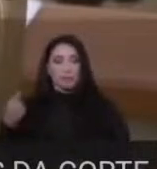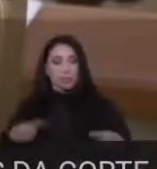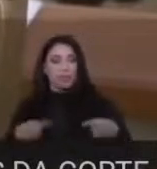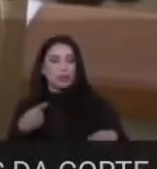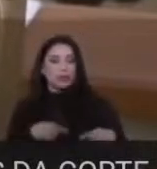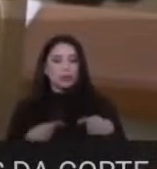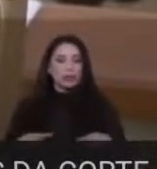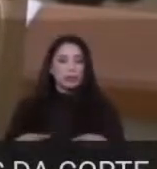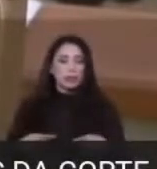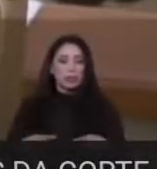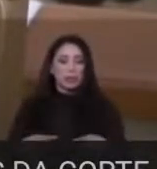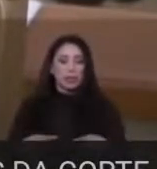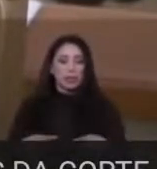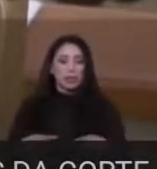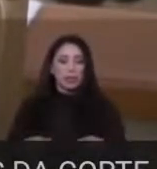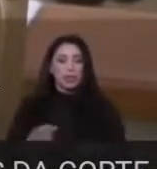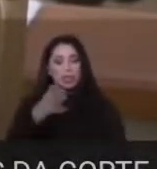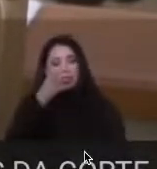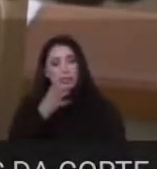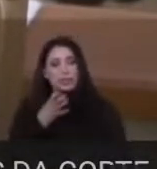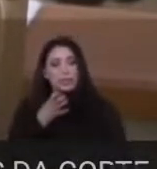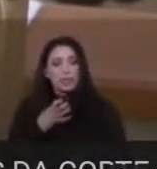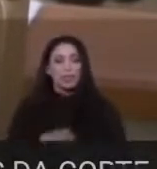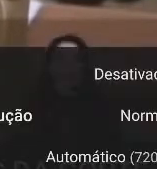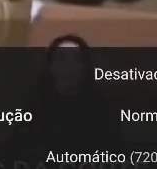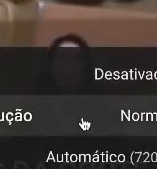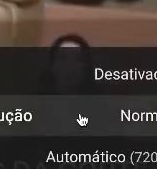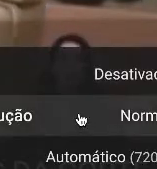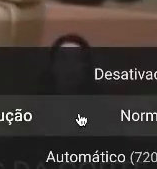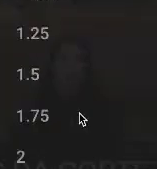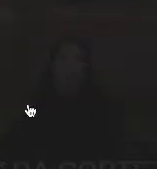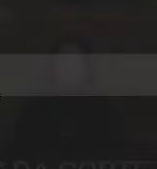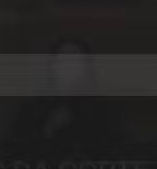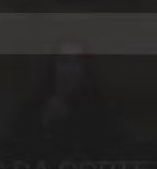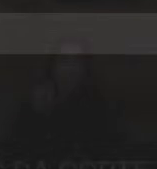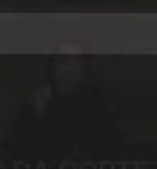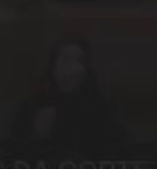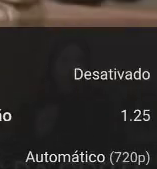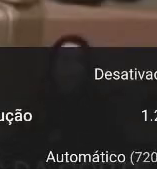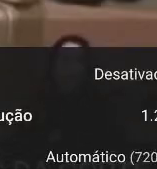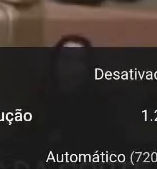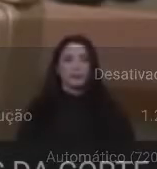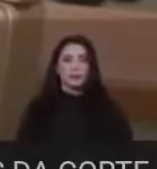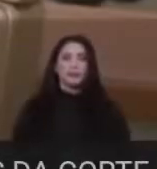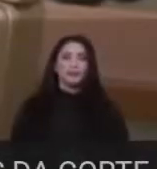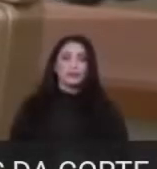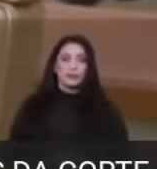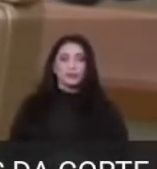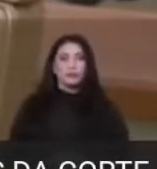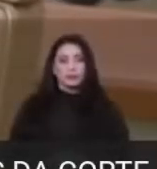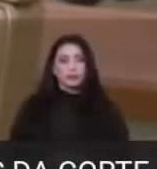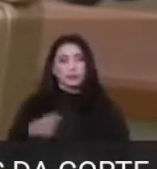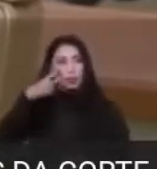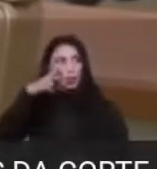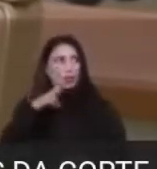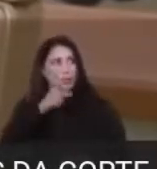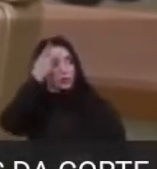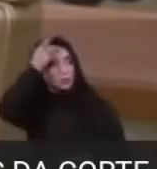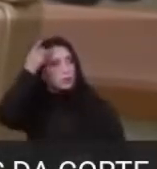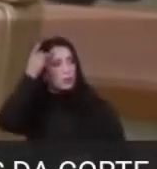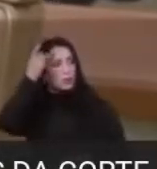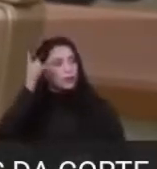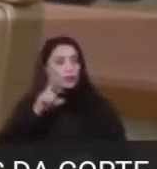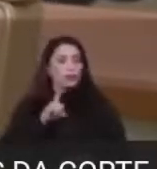Debate. Lá vem ele. Sério? Feito, Manessa. Esses dias eu escutei de alguém que,